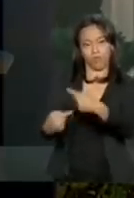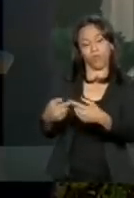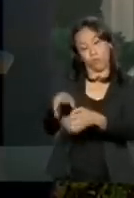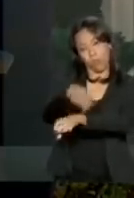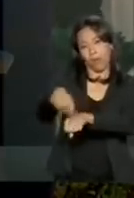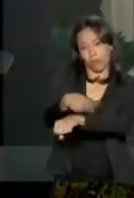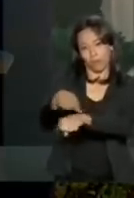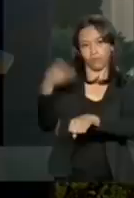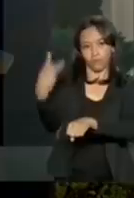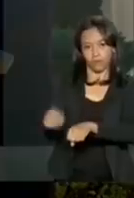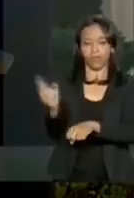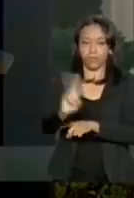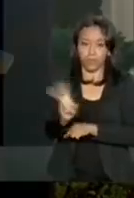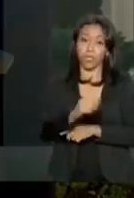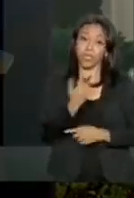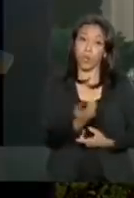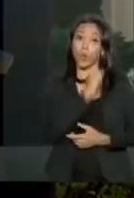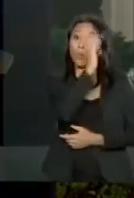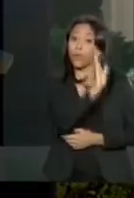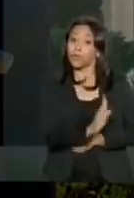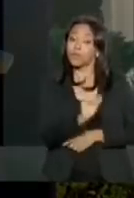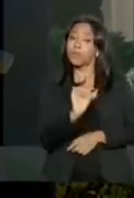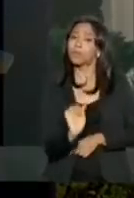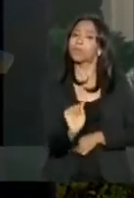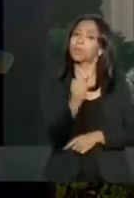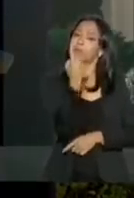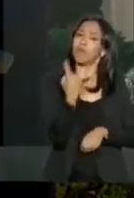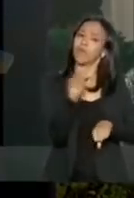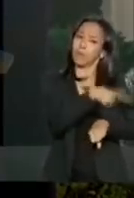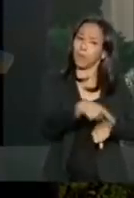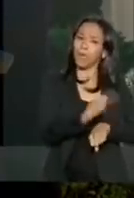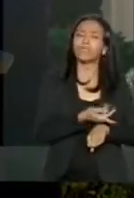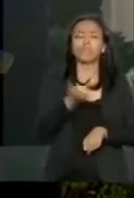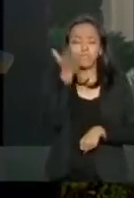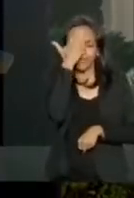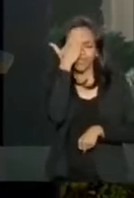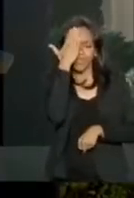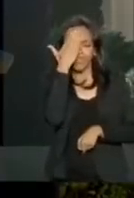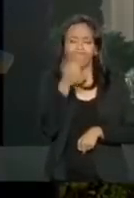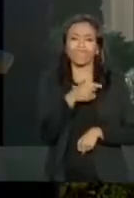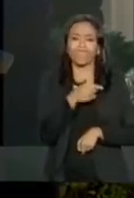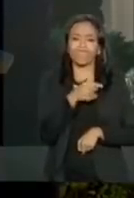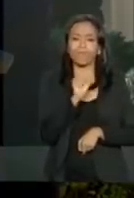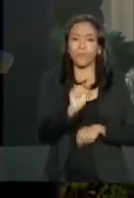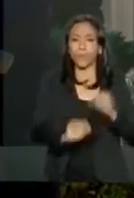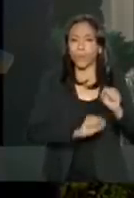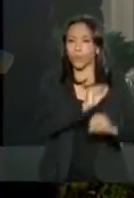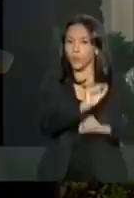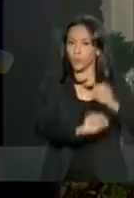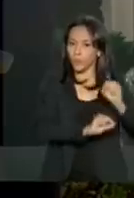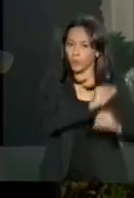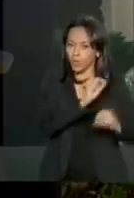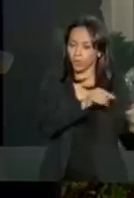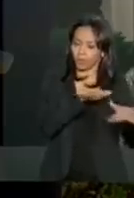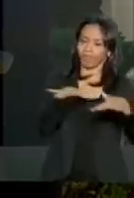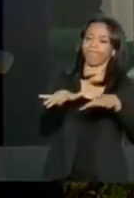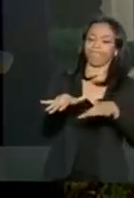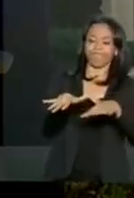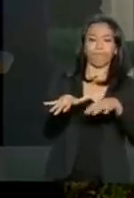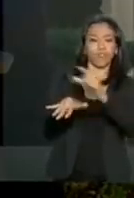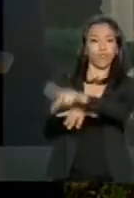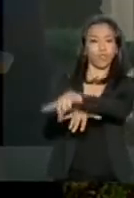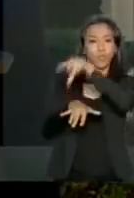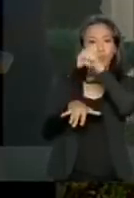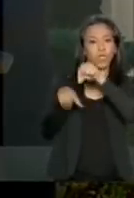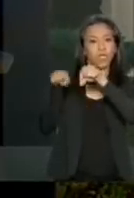com os Estados Unidos. O Brasil foi uma das primeiras nações que reconheceram o presidente legítimo